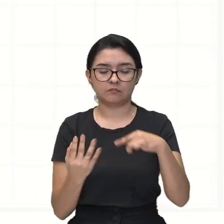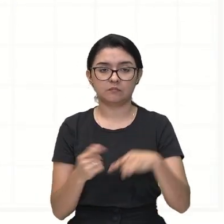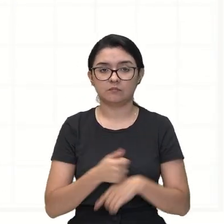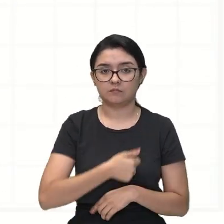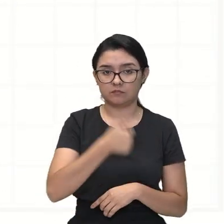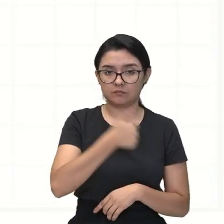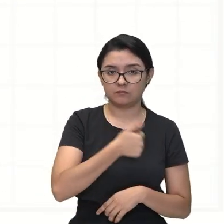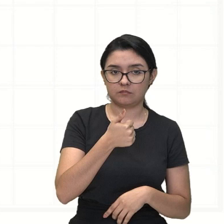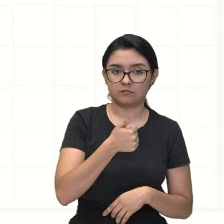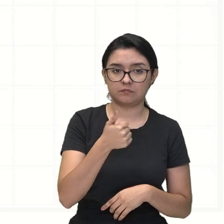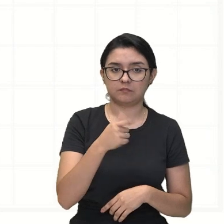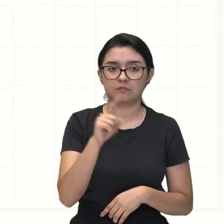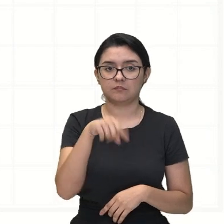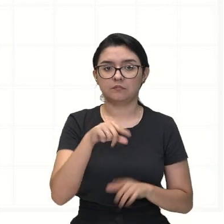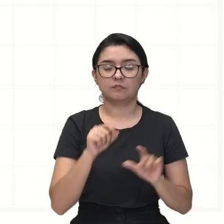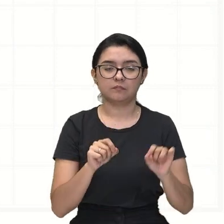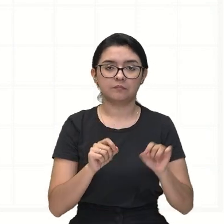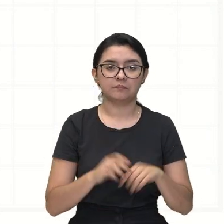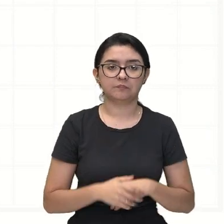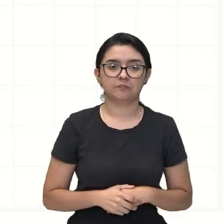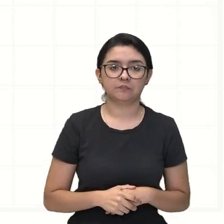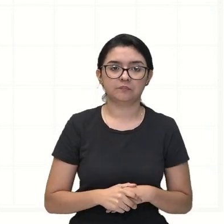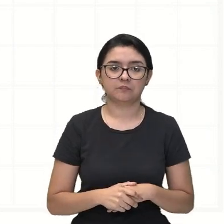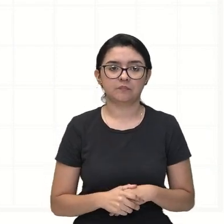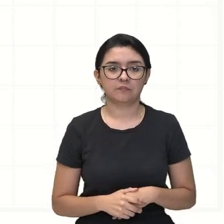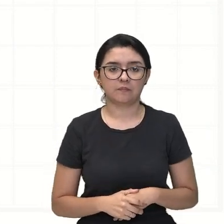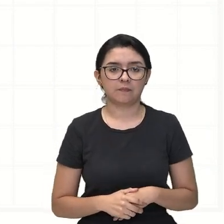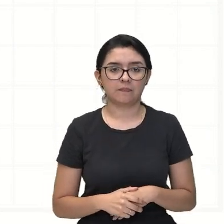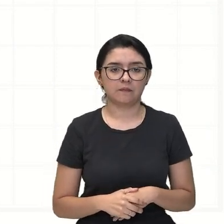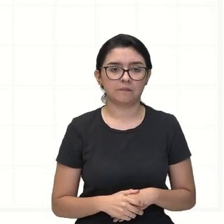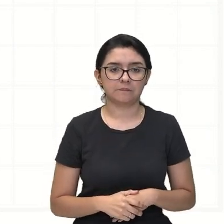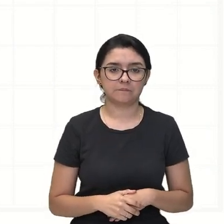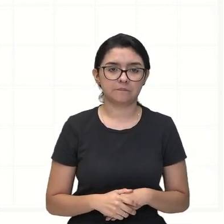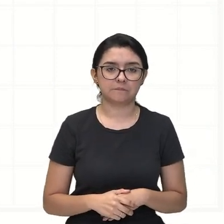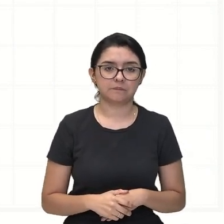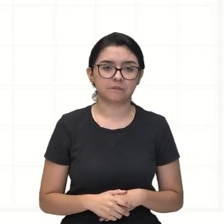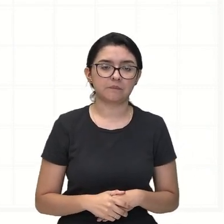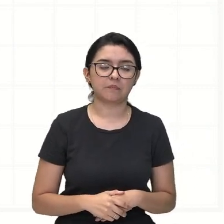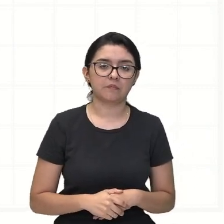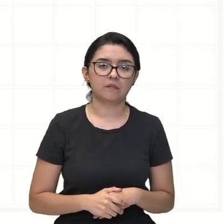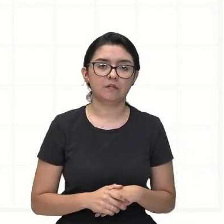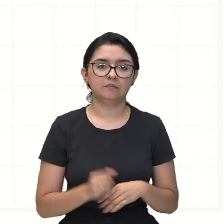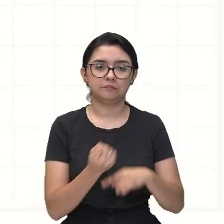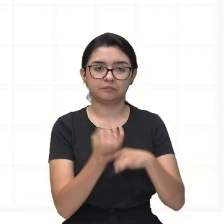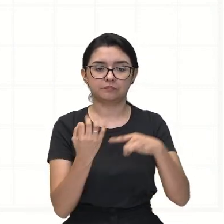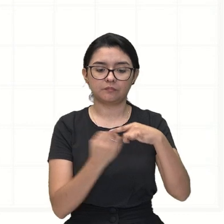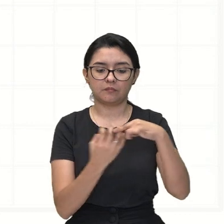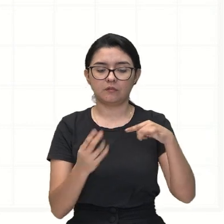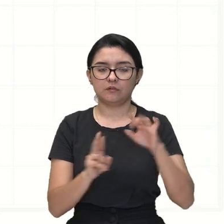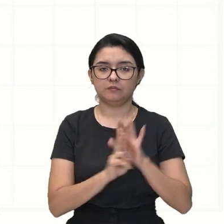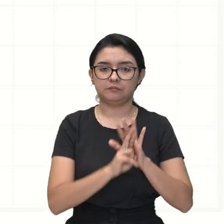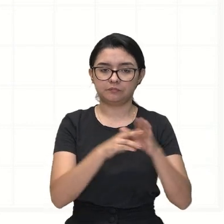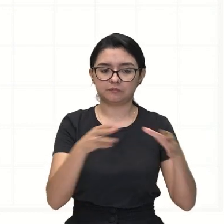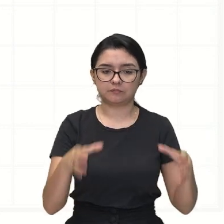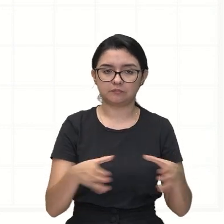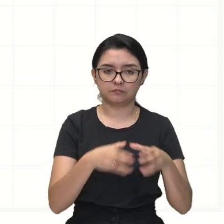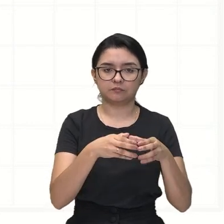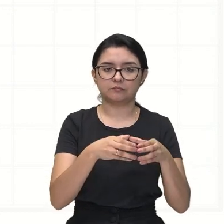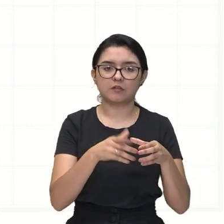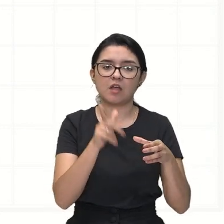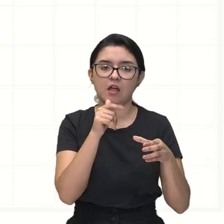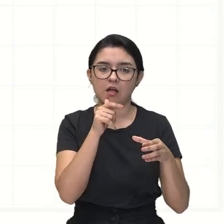primeira fração, que é a fração que representa a caixa que